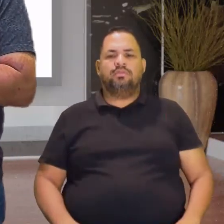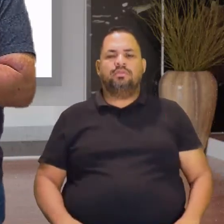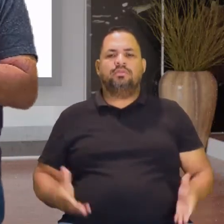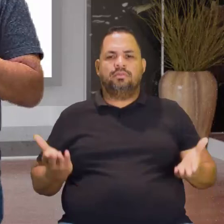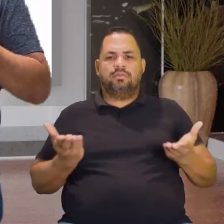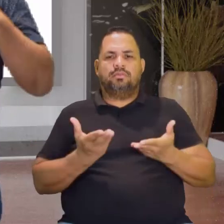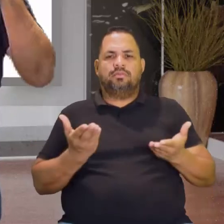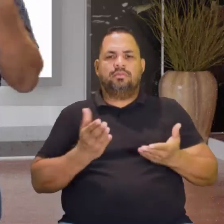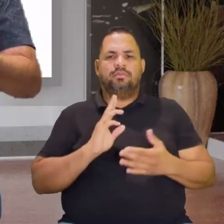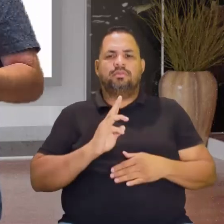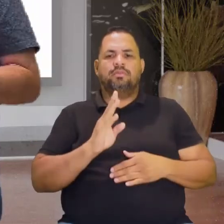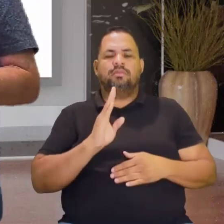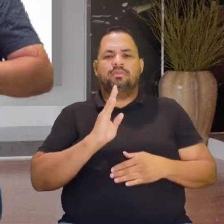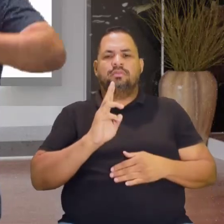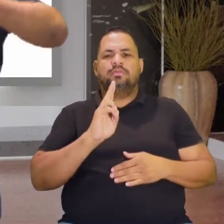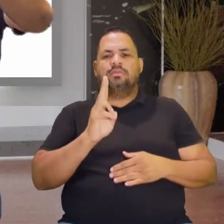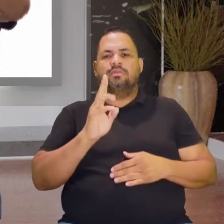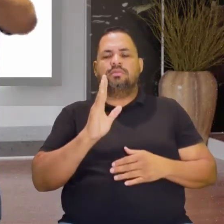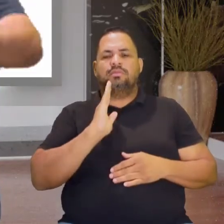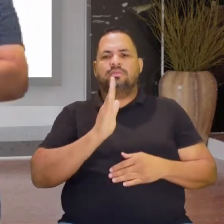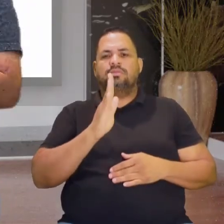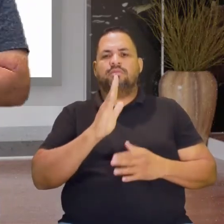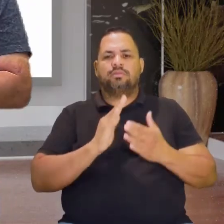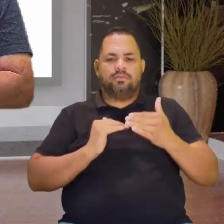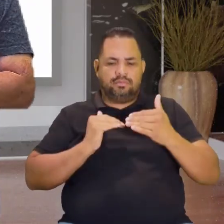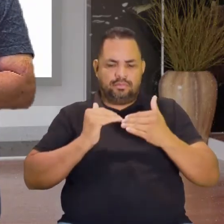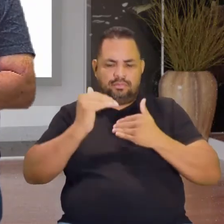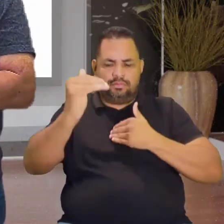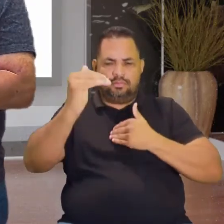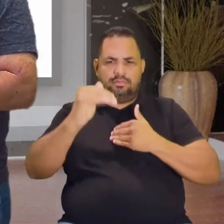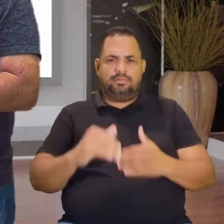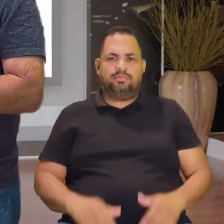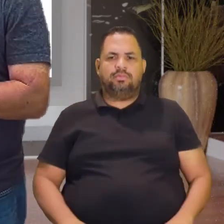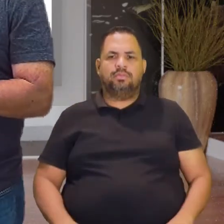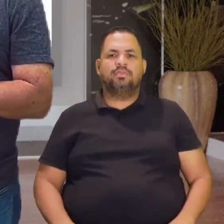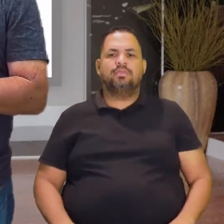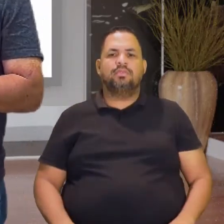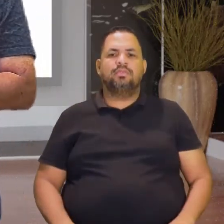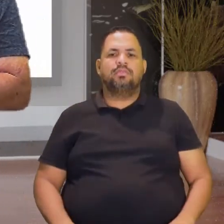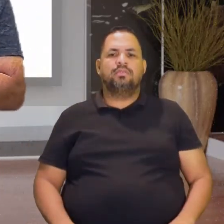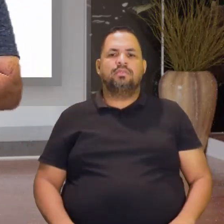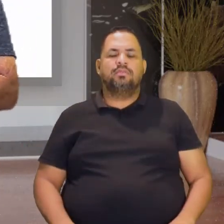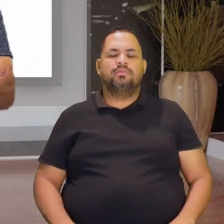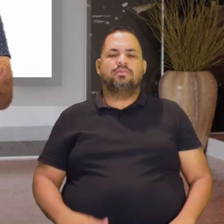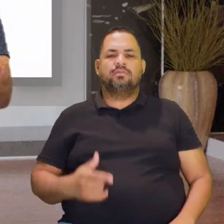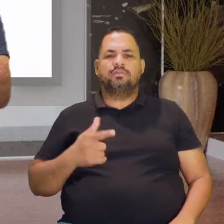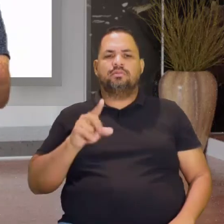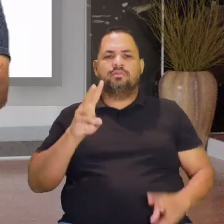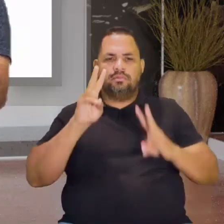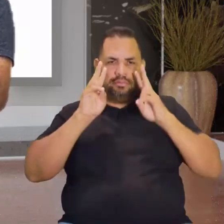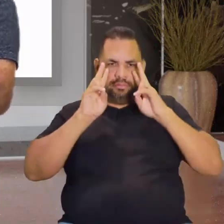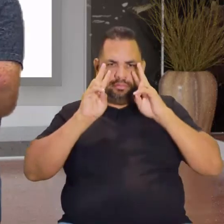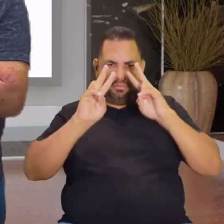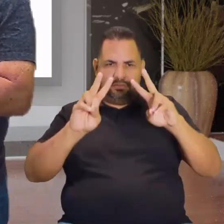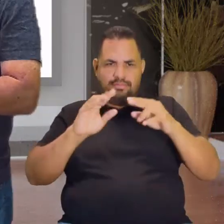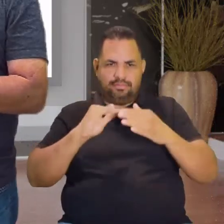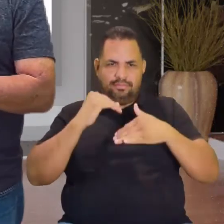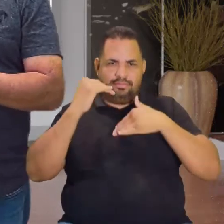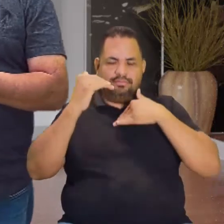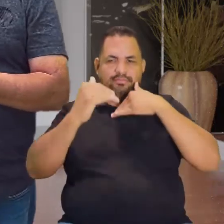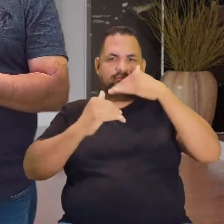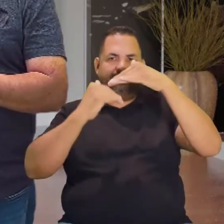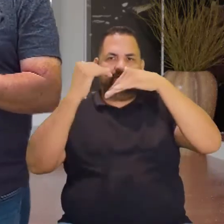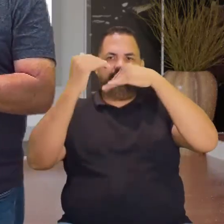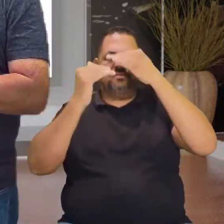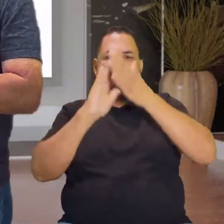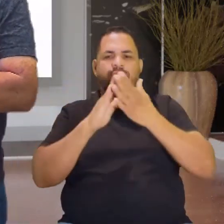em dia, a gente já passou à frente, já está noutra visão. Outra dimensão, né? Mais